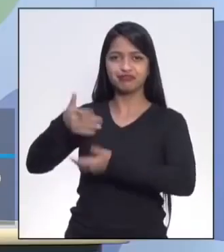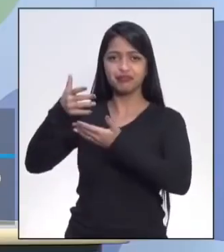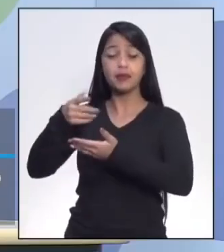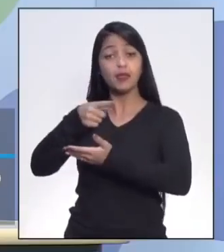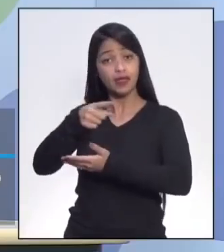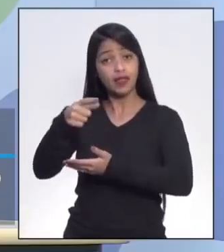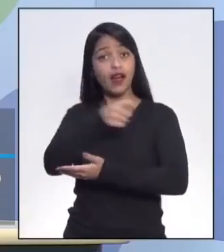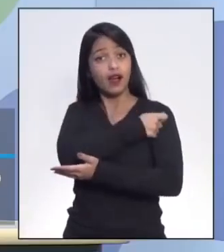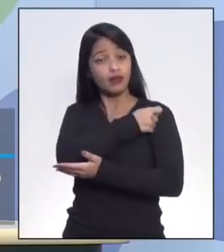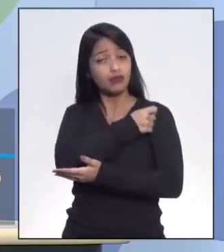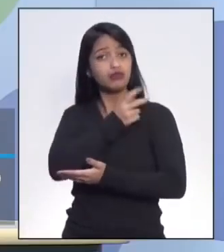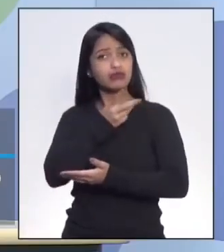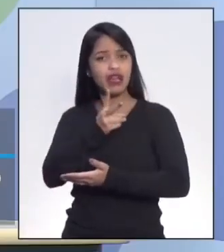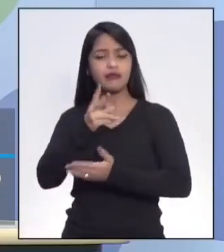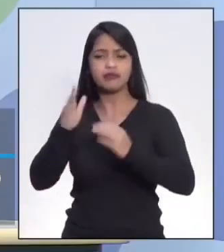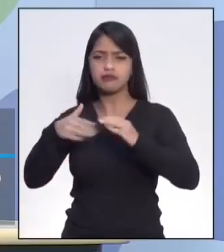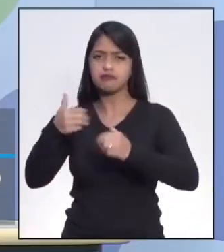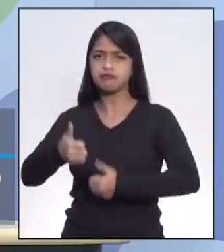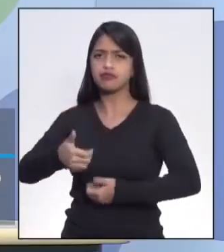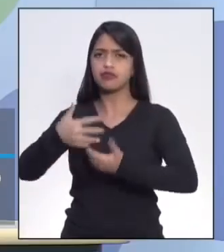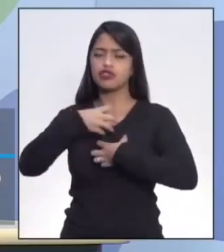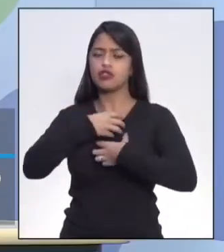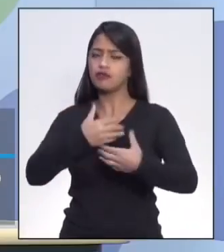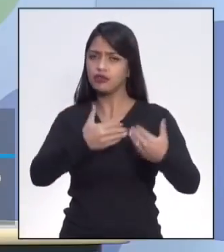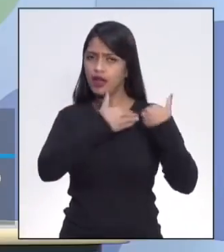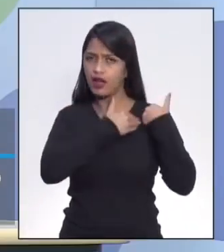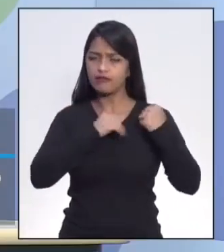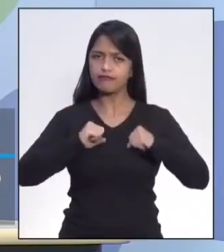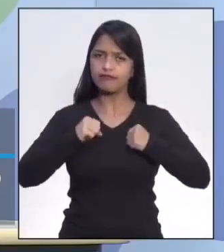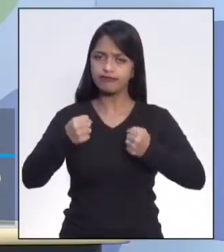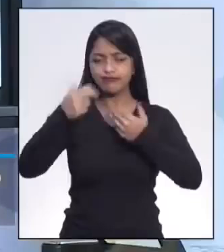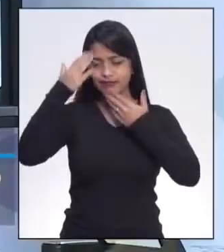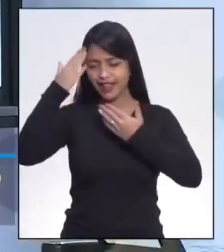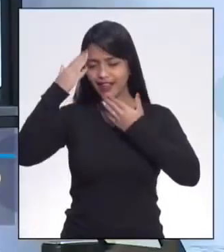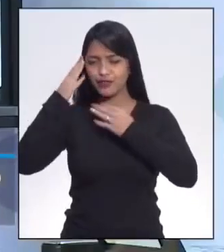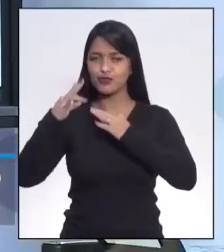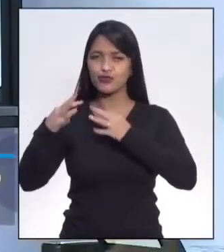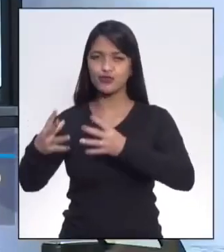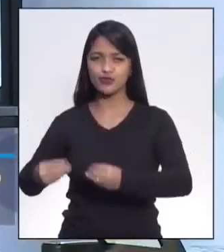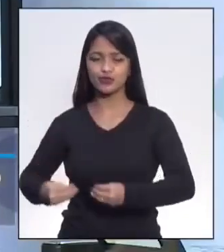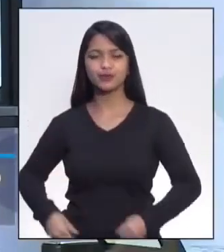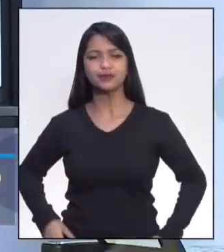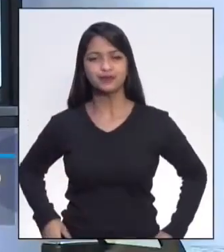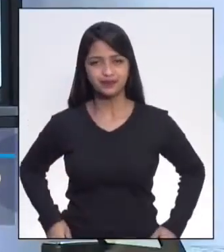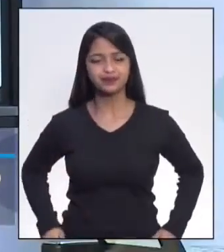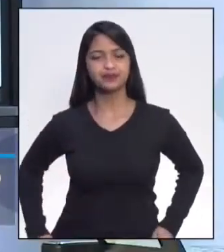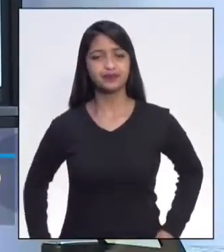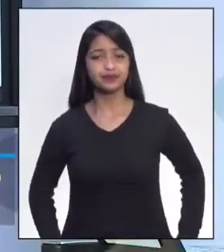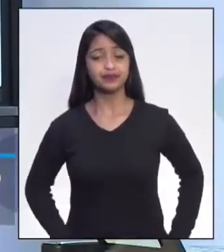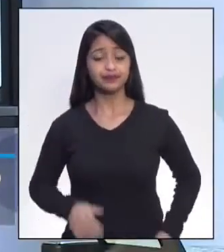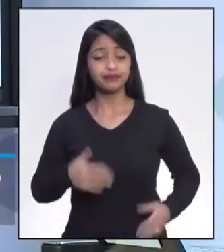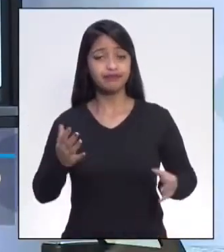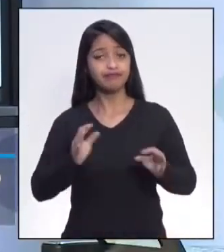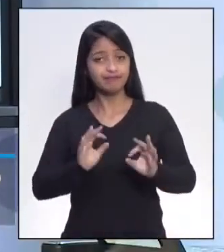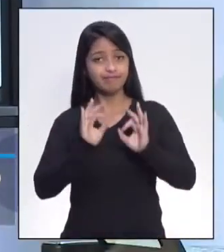participam do chat com muita responsabilidade, com muito empenho. Obrigado a todos. Então, gente, realmente é